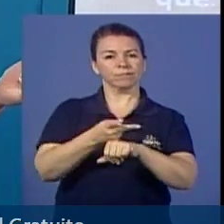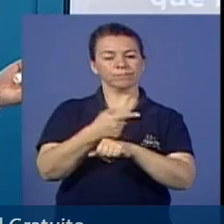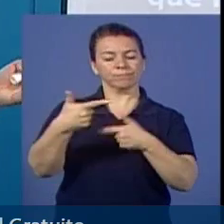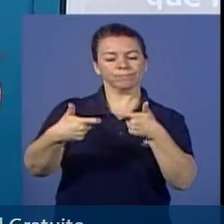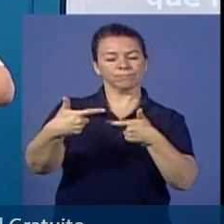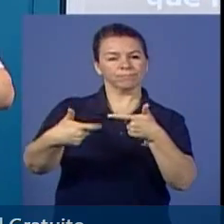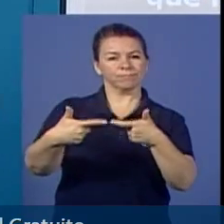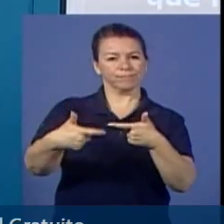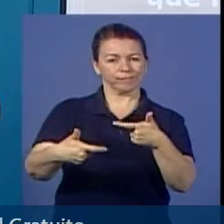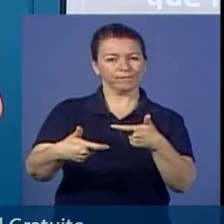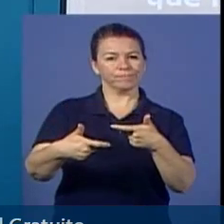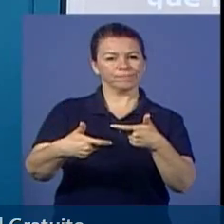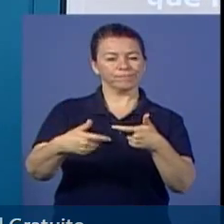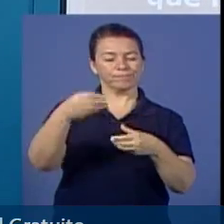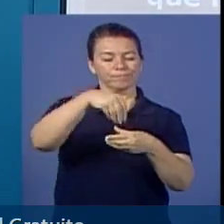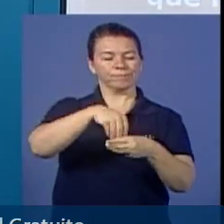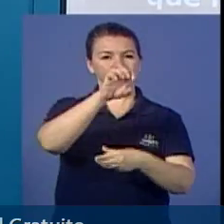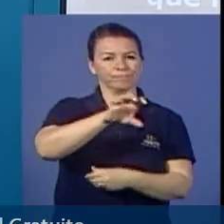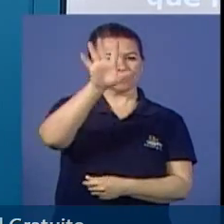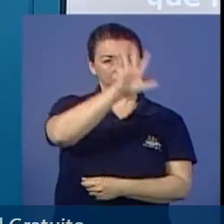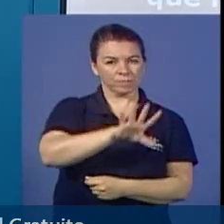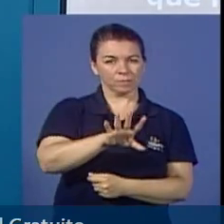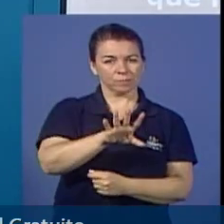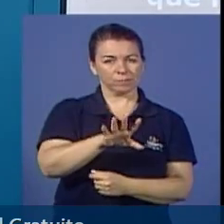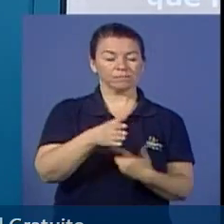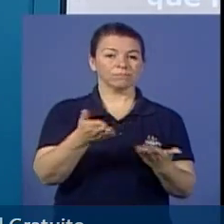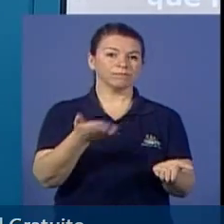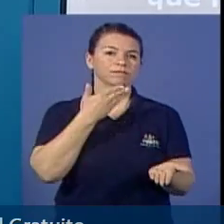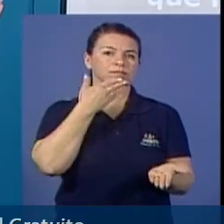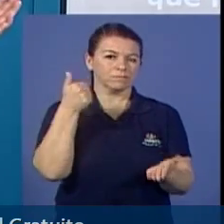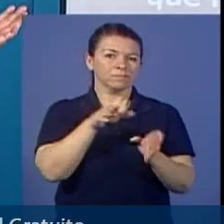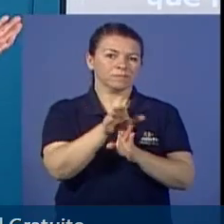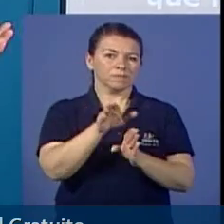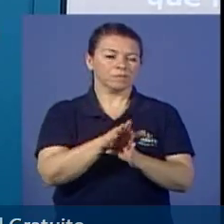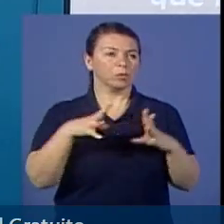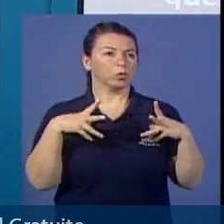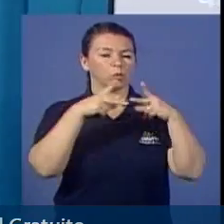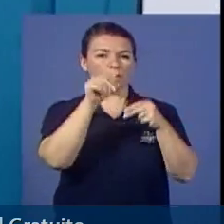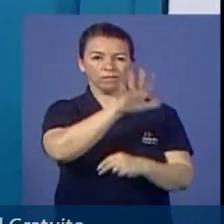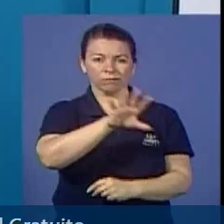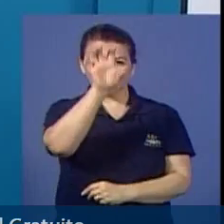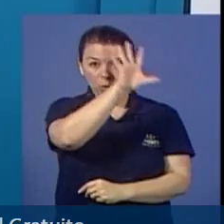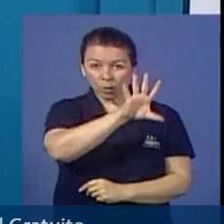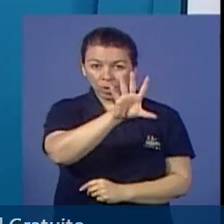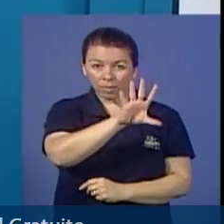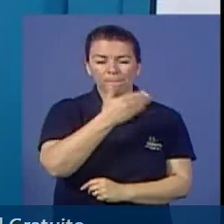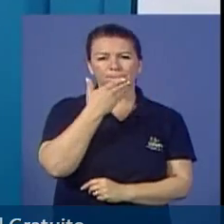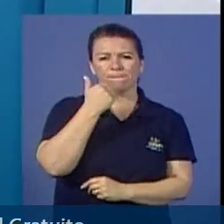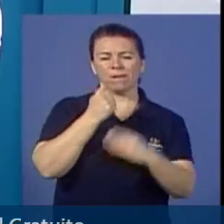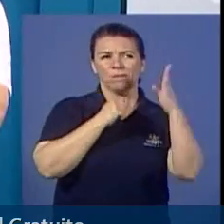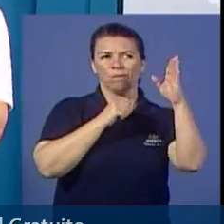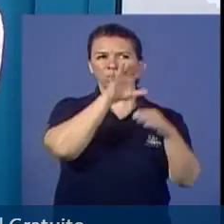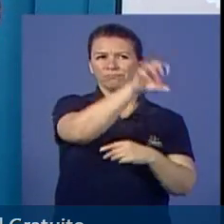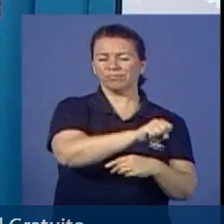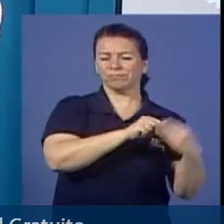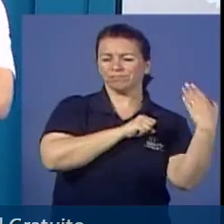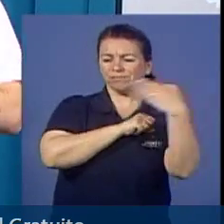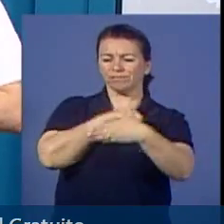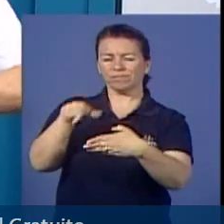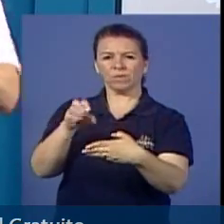guerras dentro da Europa. Então, muito mais aconselhável pegar essa gente e mandar toda para o Oriente. E lá, vão